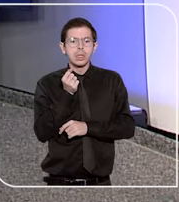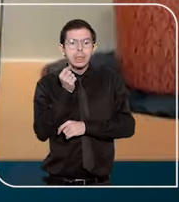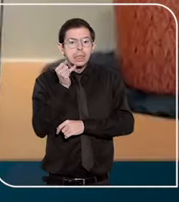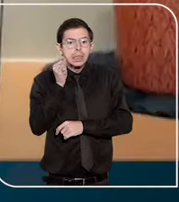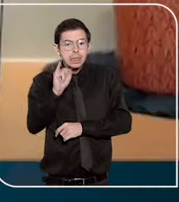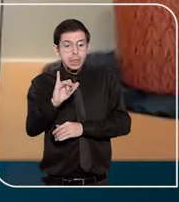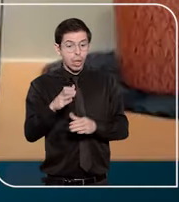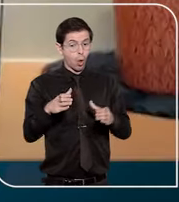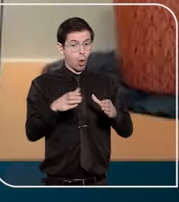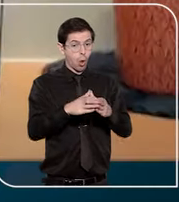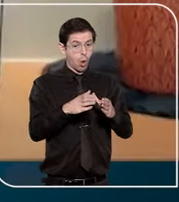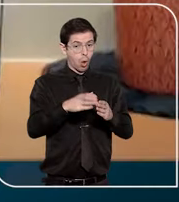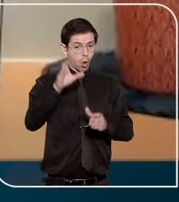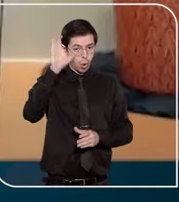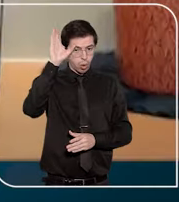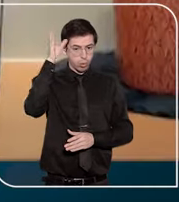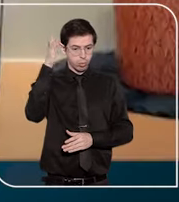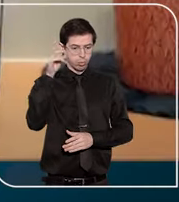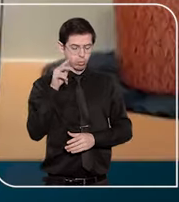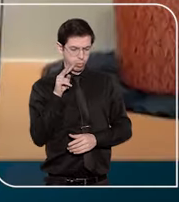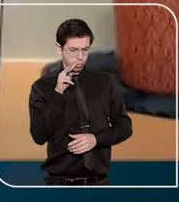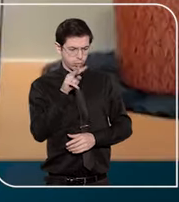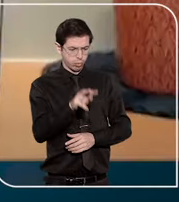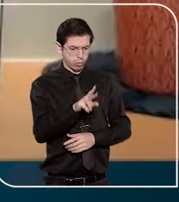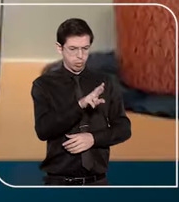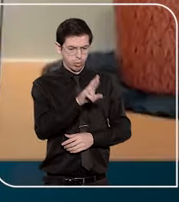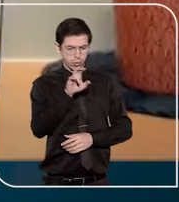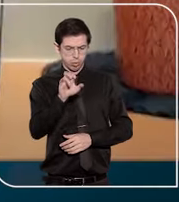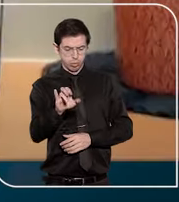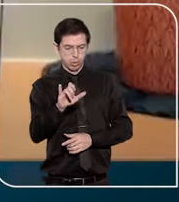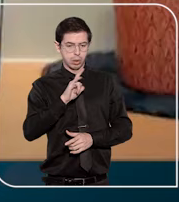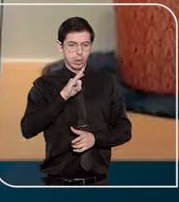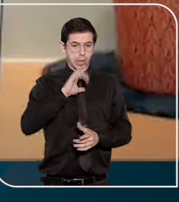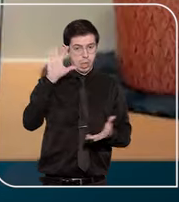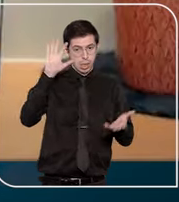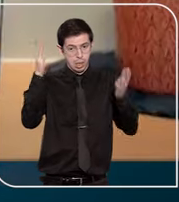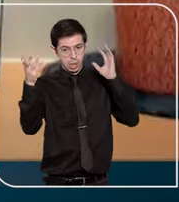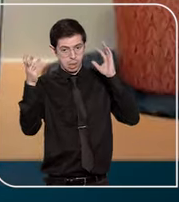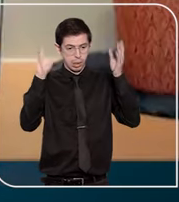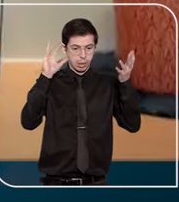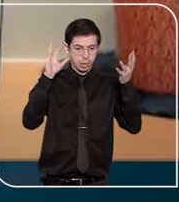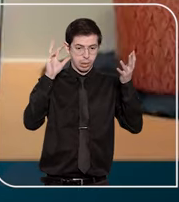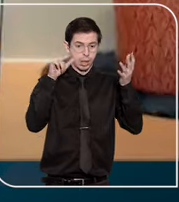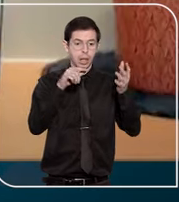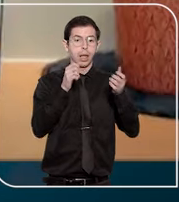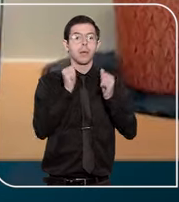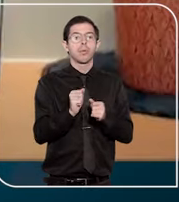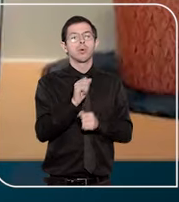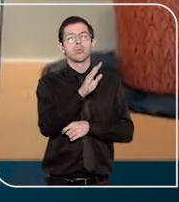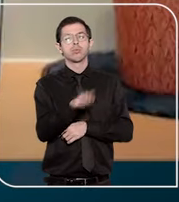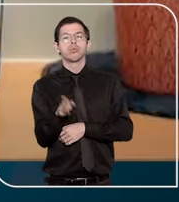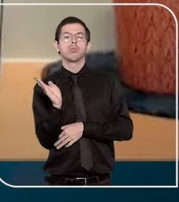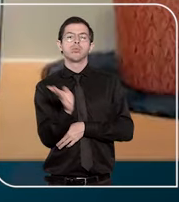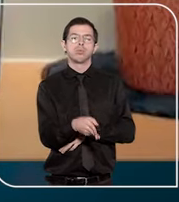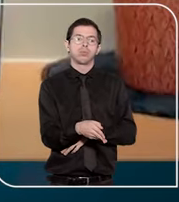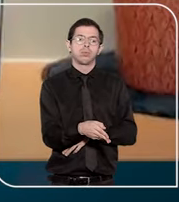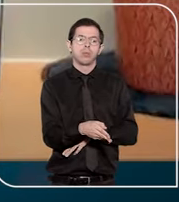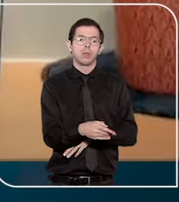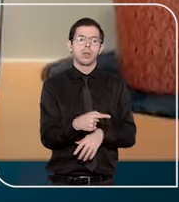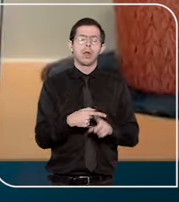julgador identifique que o recurso extraordinário está intempestivo, ele pode refutar. Mas por